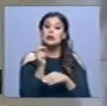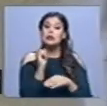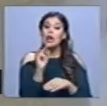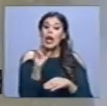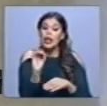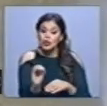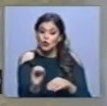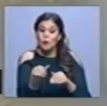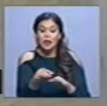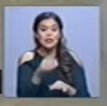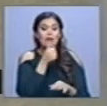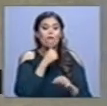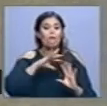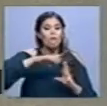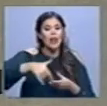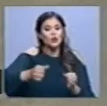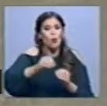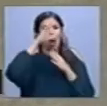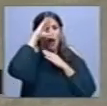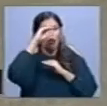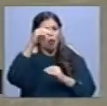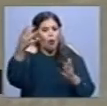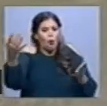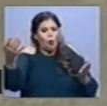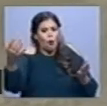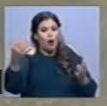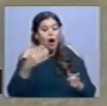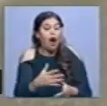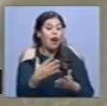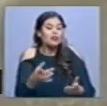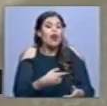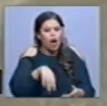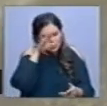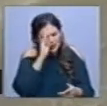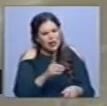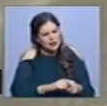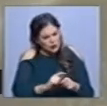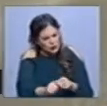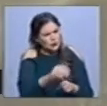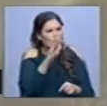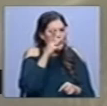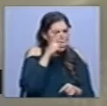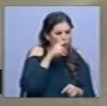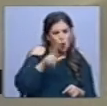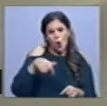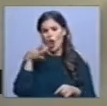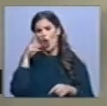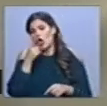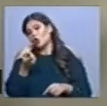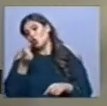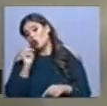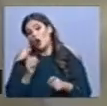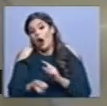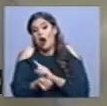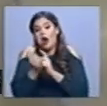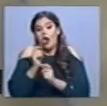tem uma grande lua para isso. E, portanto, nós sabemos que teve períodos mais quentes e outros menos quentes. Nestas alterações